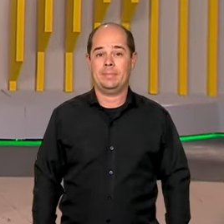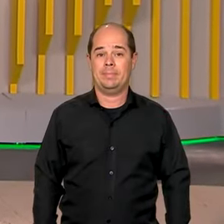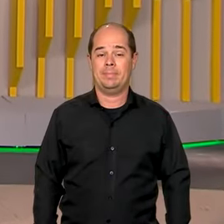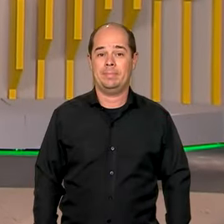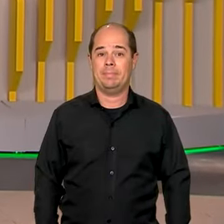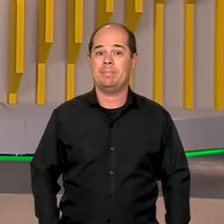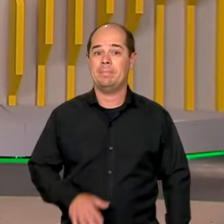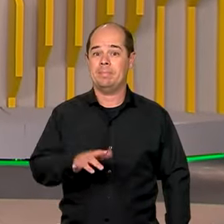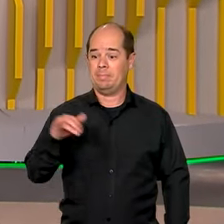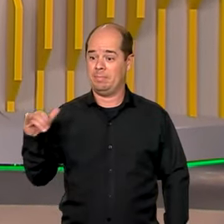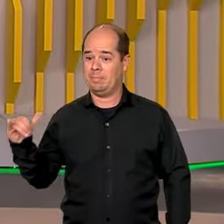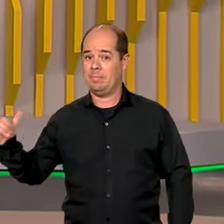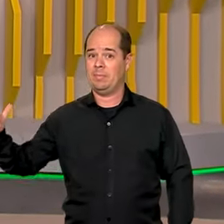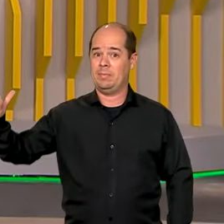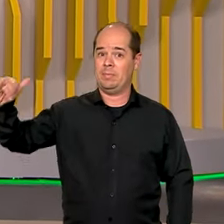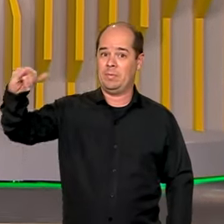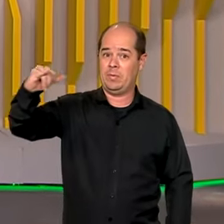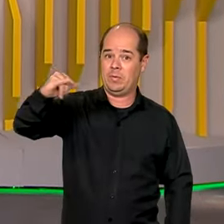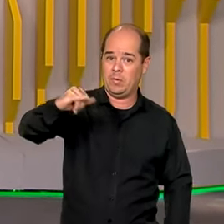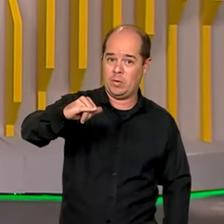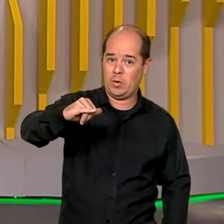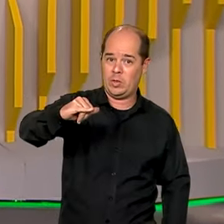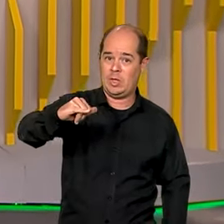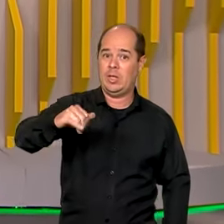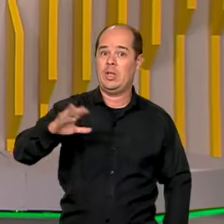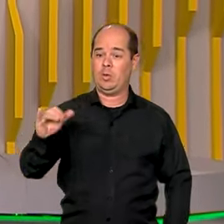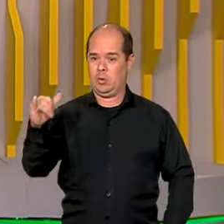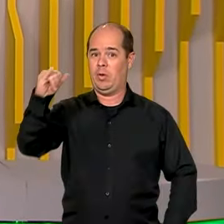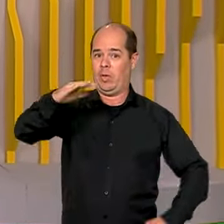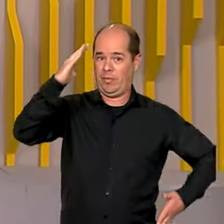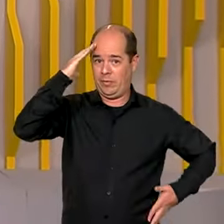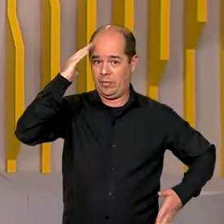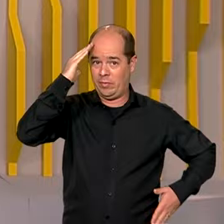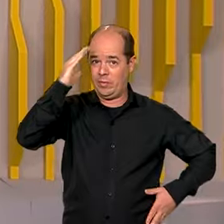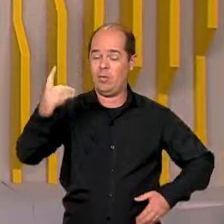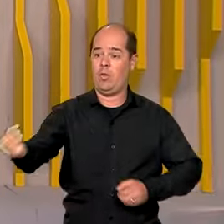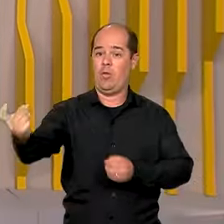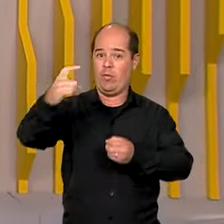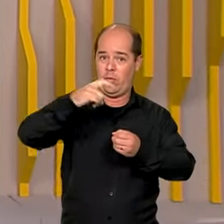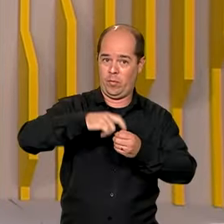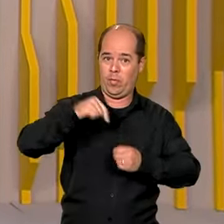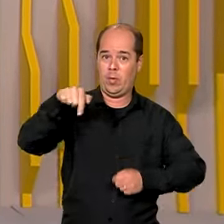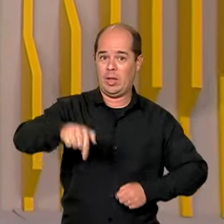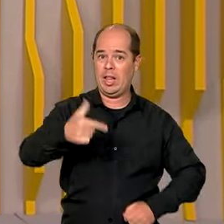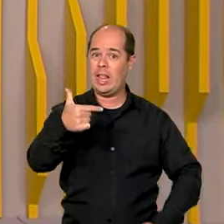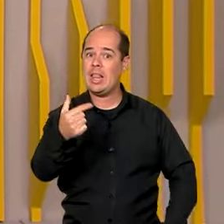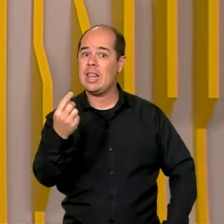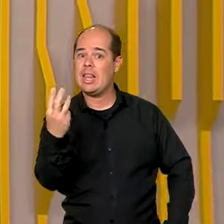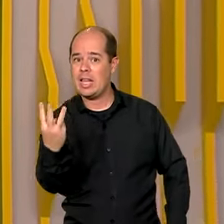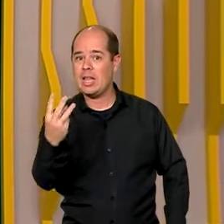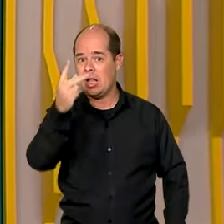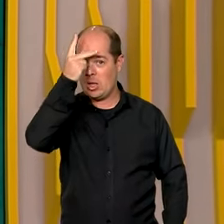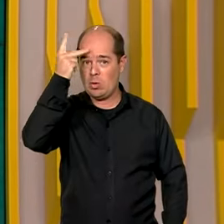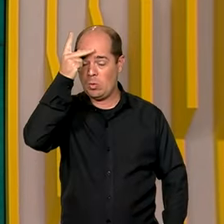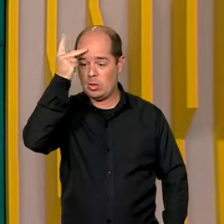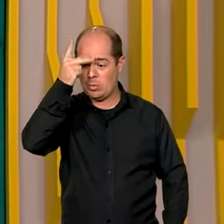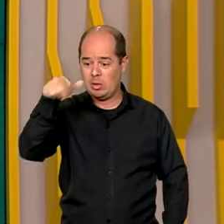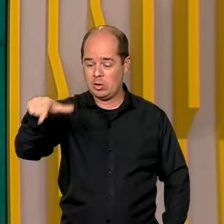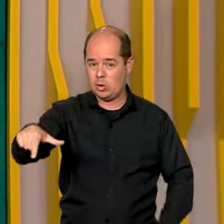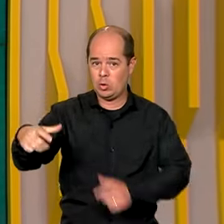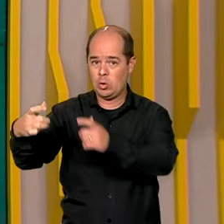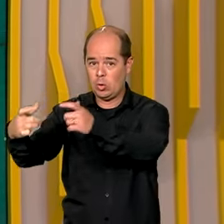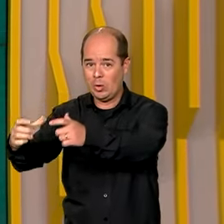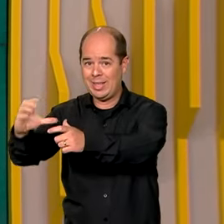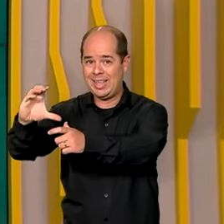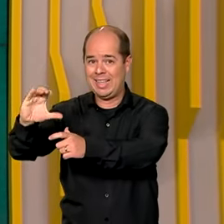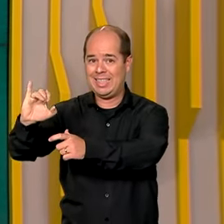Mais uma aeronave da Força Aérea Brasileira vinda da Jordânia com 32 pessoas repatriadas da Cisjordânia pousou esta